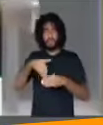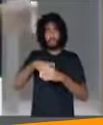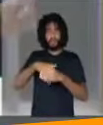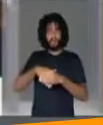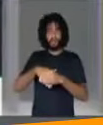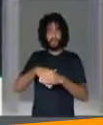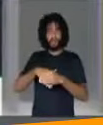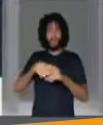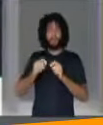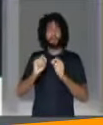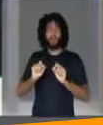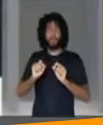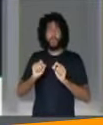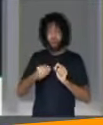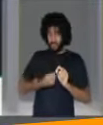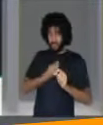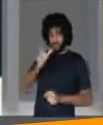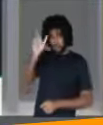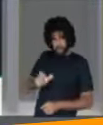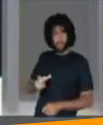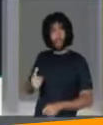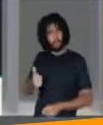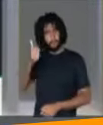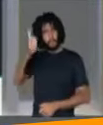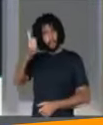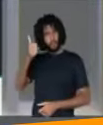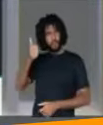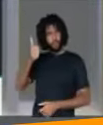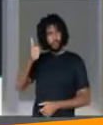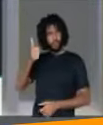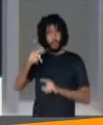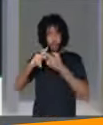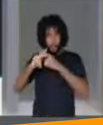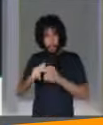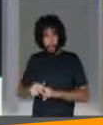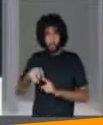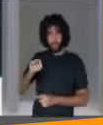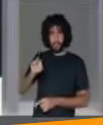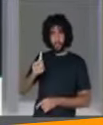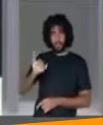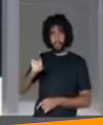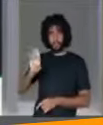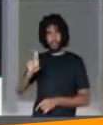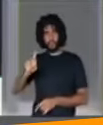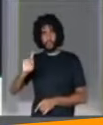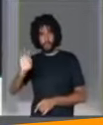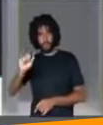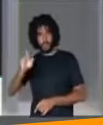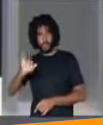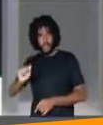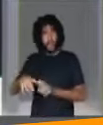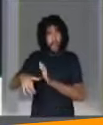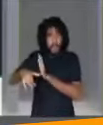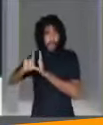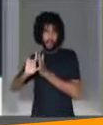para melhorar a vida das pessoas uma reforma tributária deveria sair antes de falarem